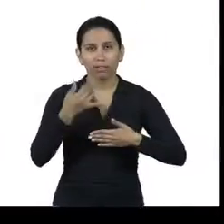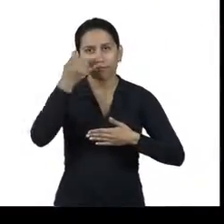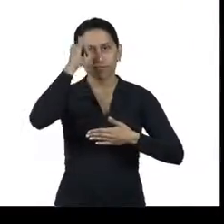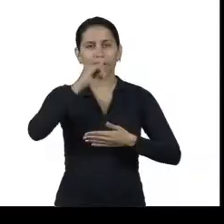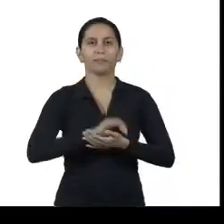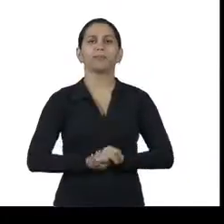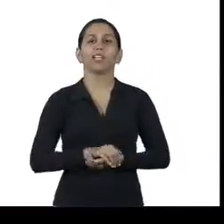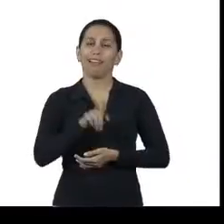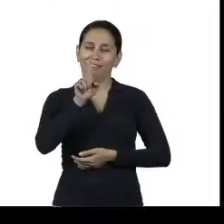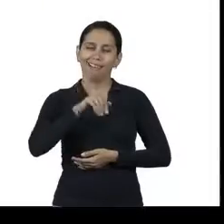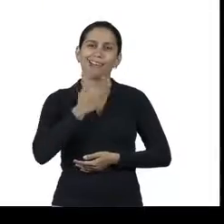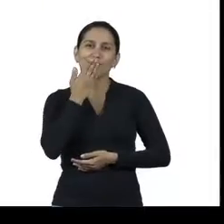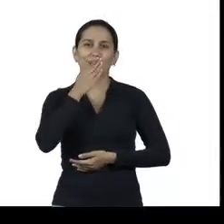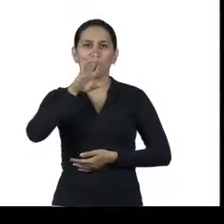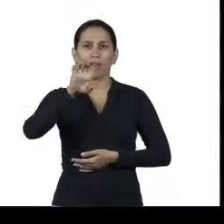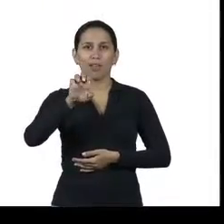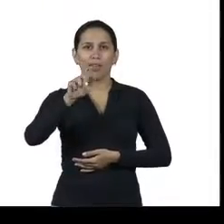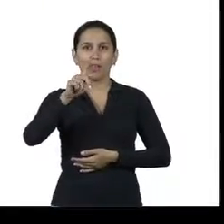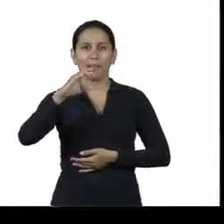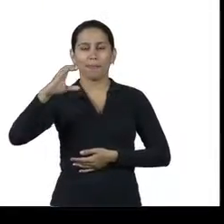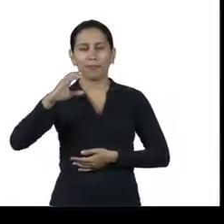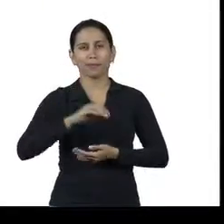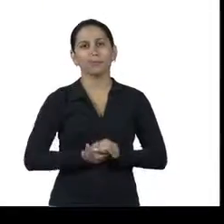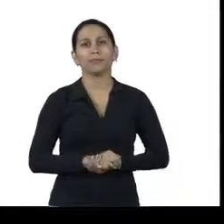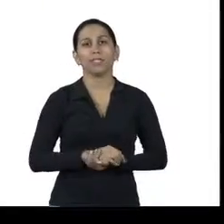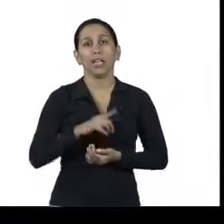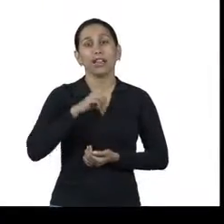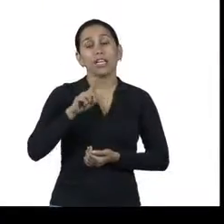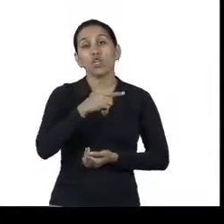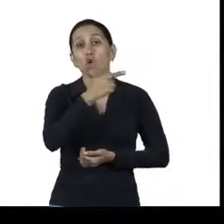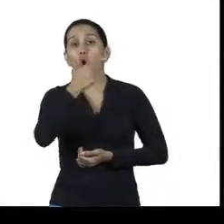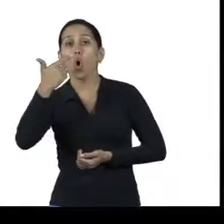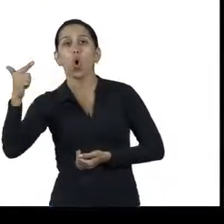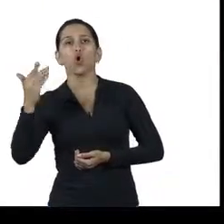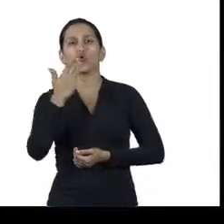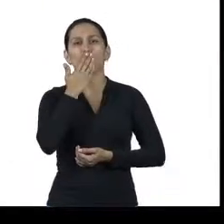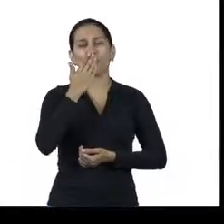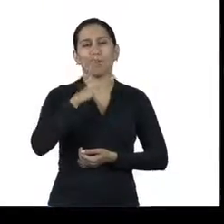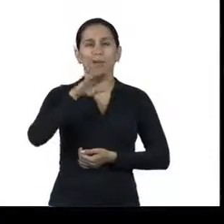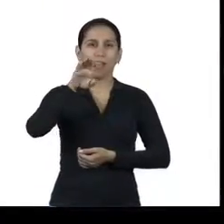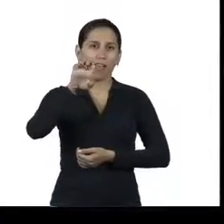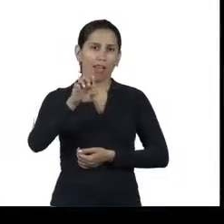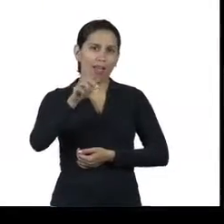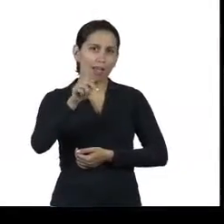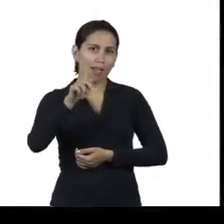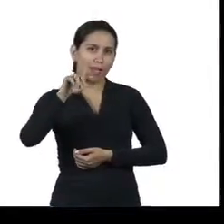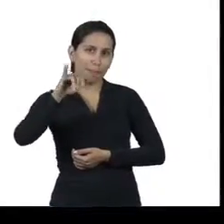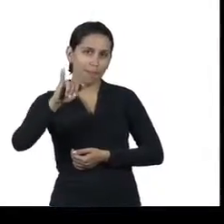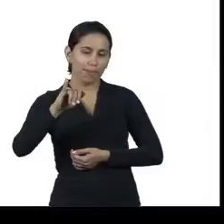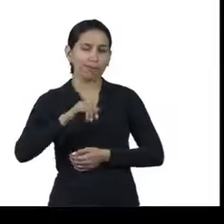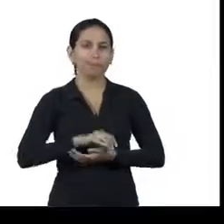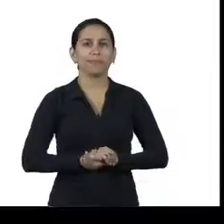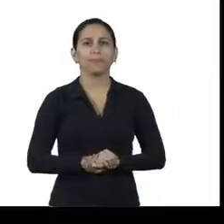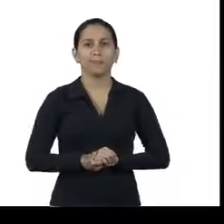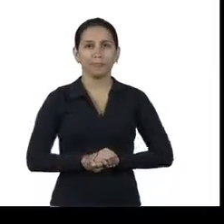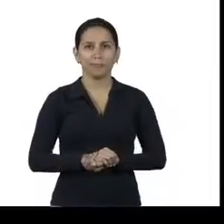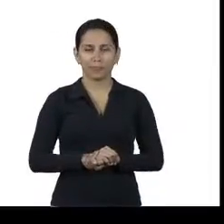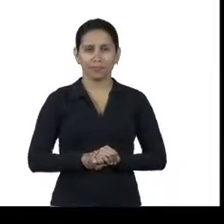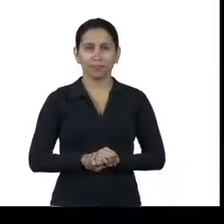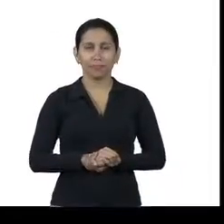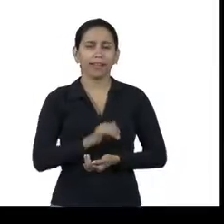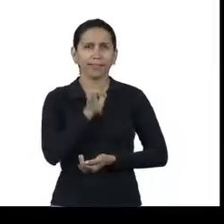EPCs. Além desses, também existem os equipamentos de proteção individual, conhecidos como